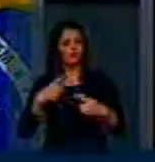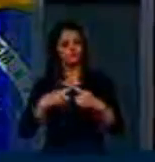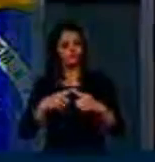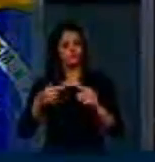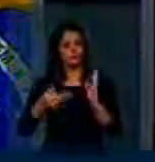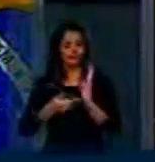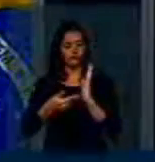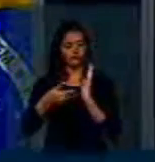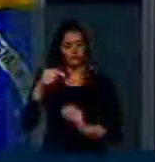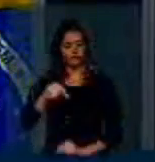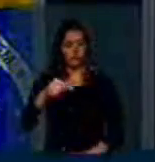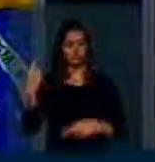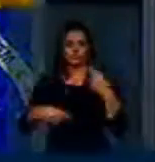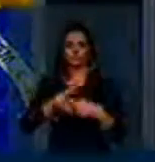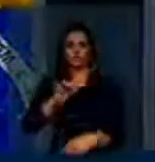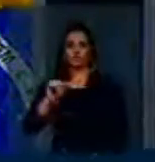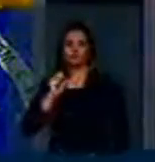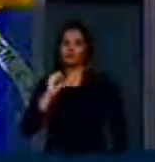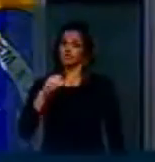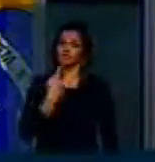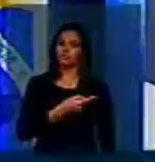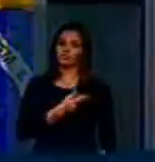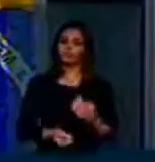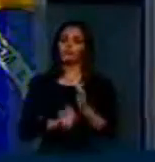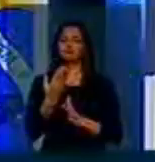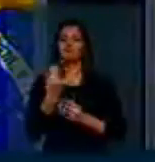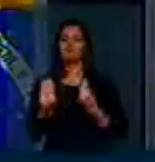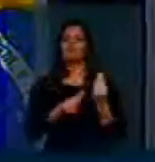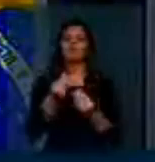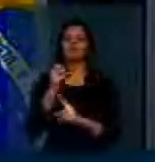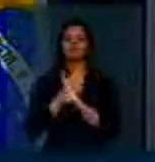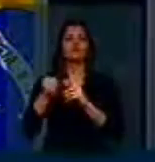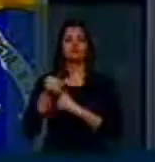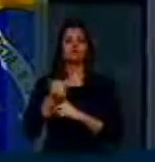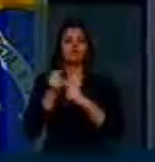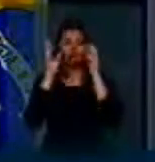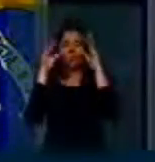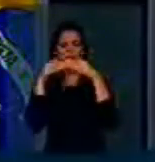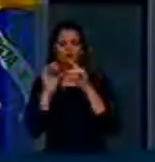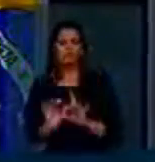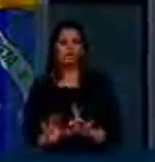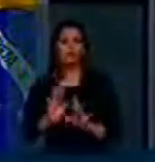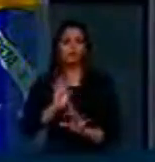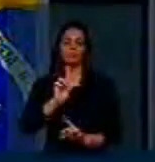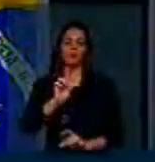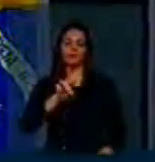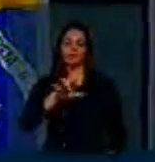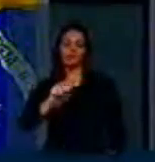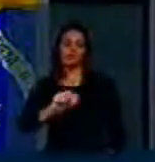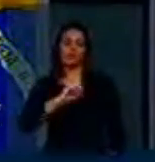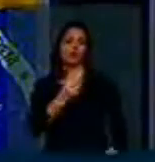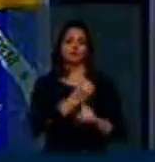essa casa vai discutir se nós vamos construir uma sociedade calcada em princípios democráticos ou uma